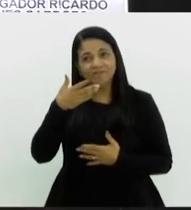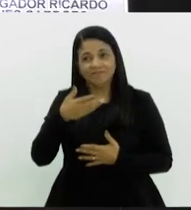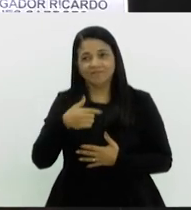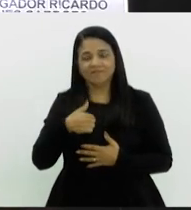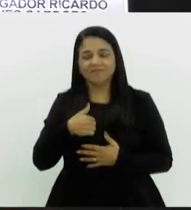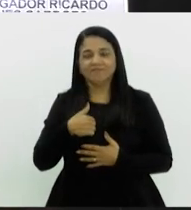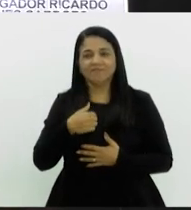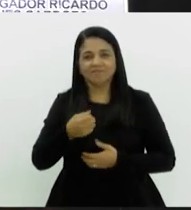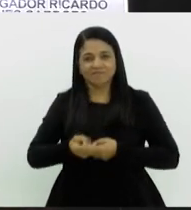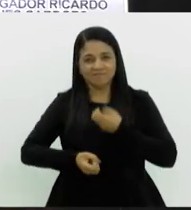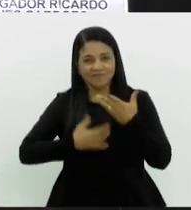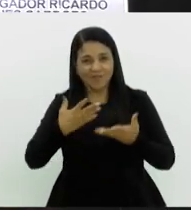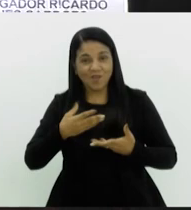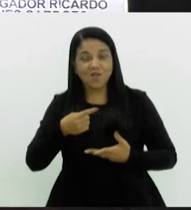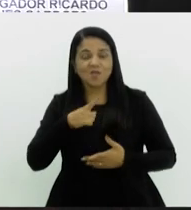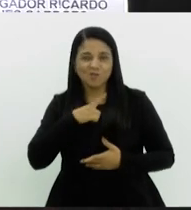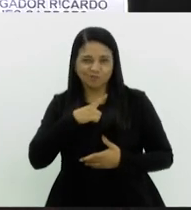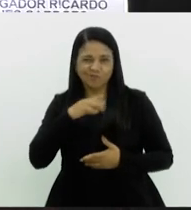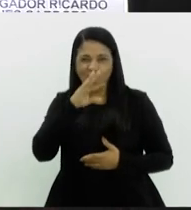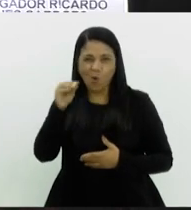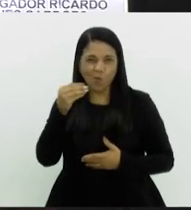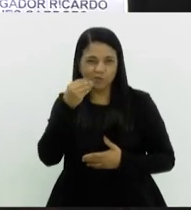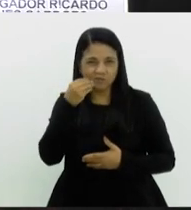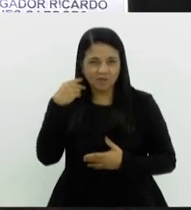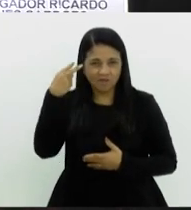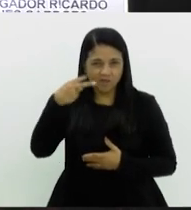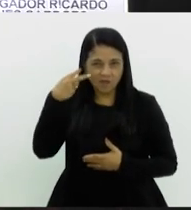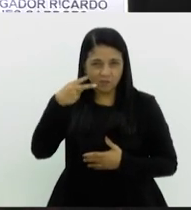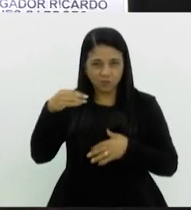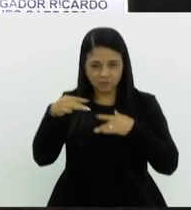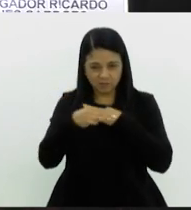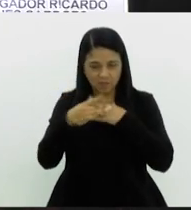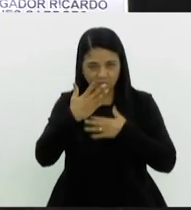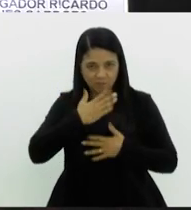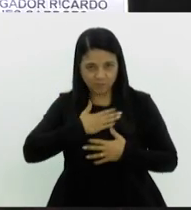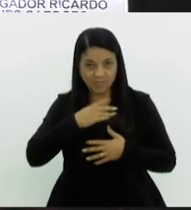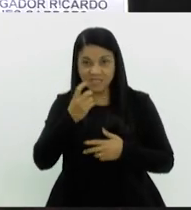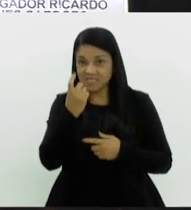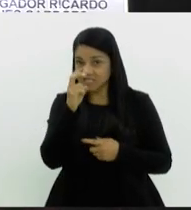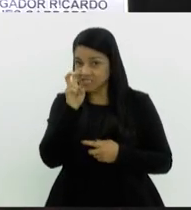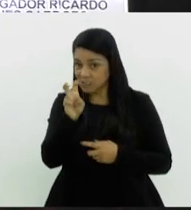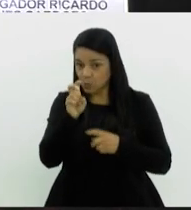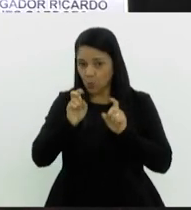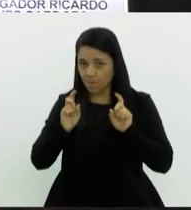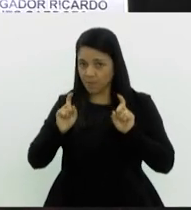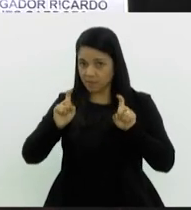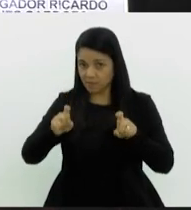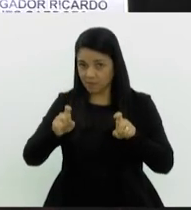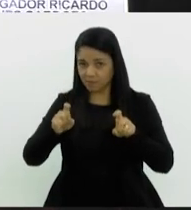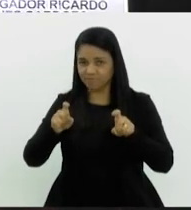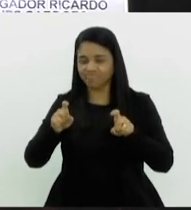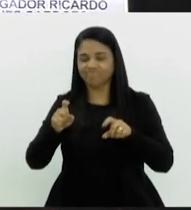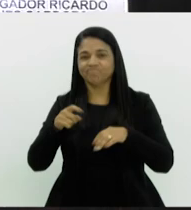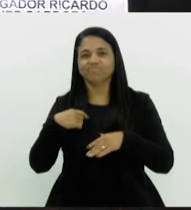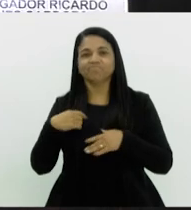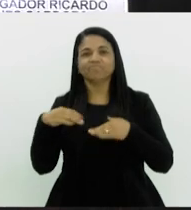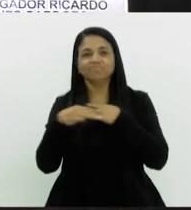Eu tive a oportunidade de ser vereador na minha cidade por 5 mandatos, na cidade de Macaé.